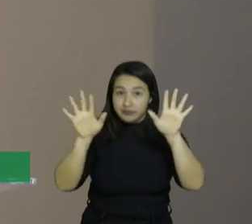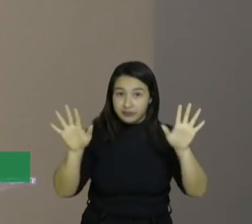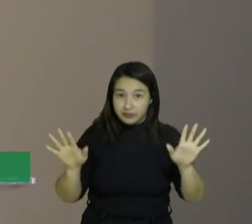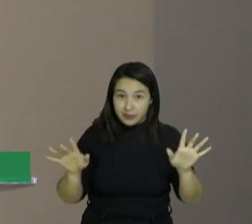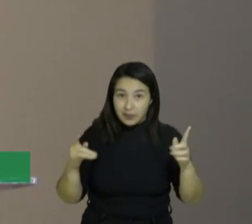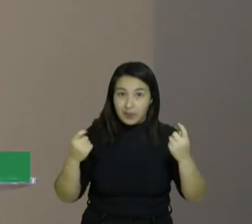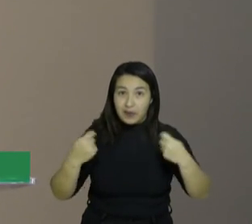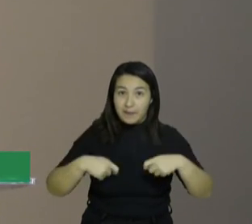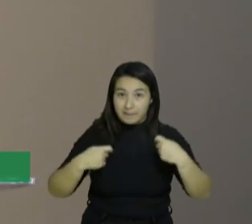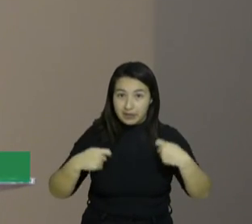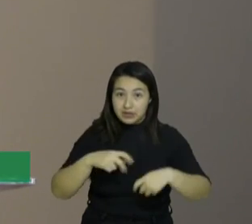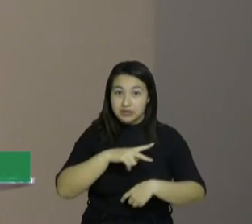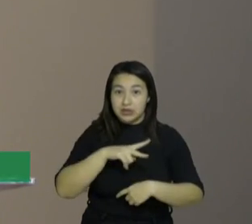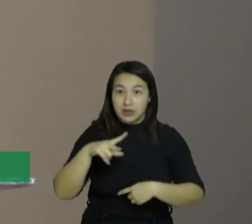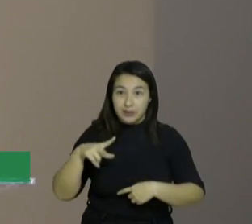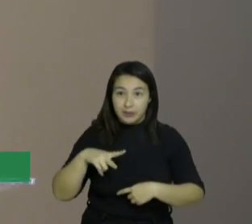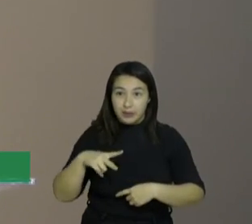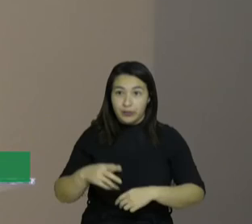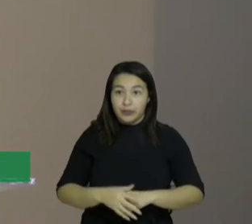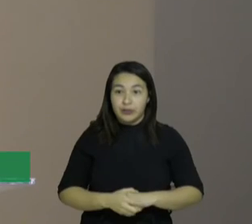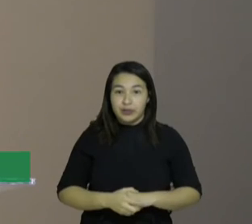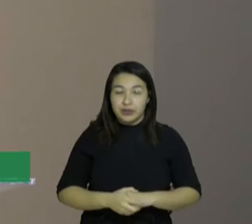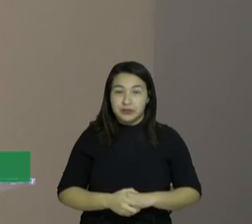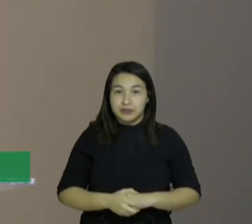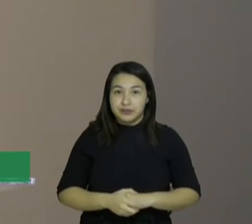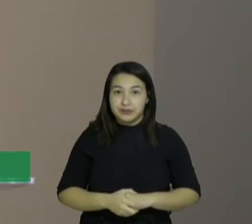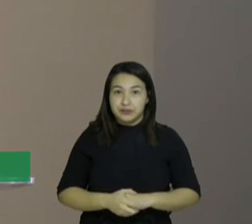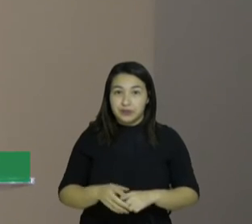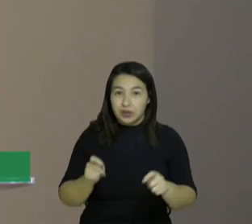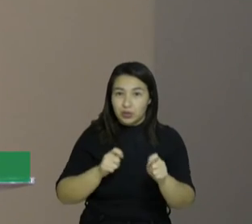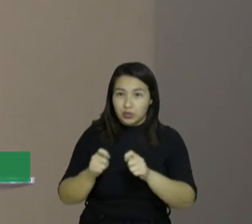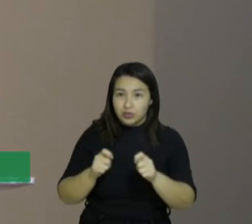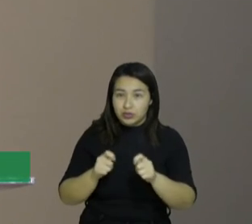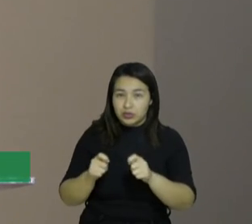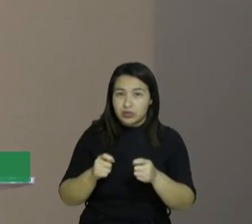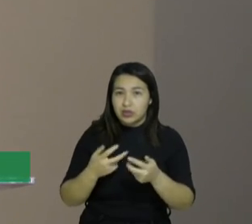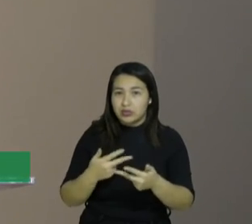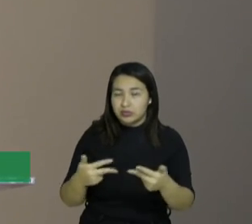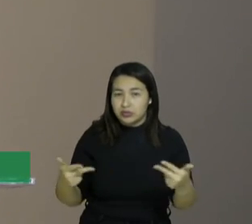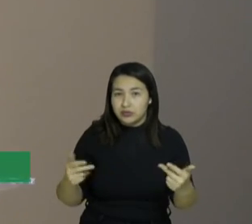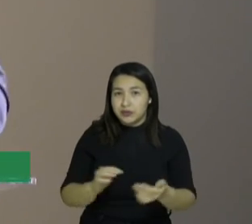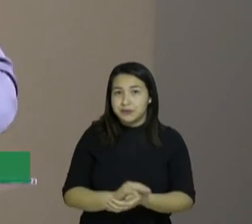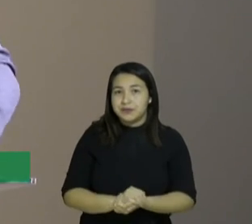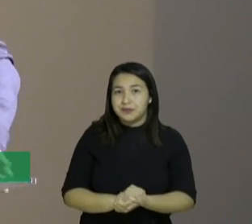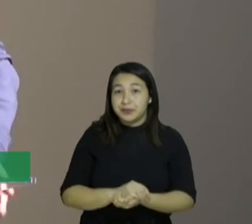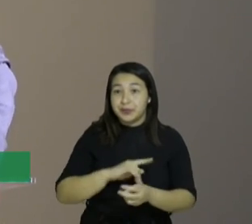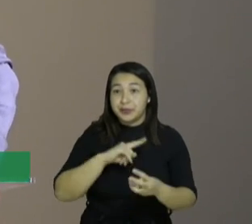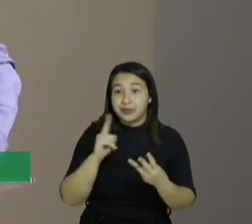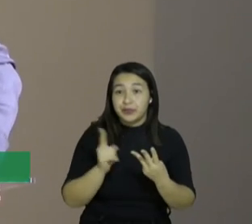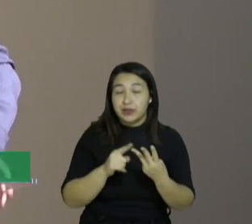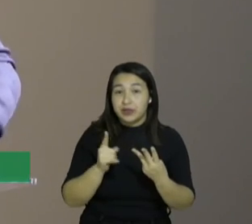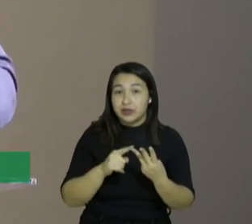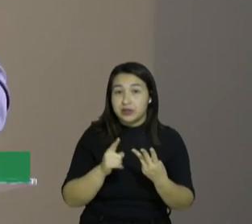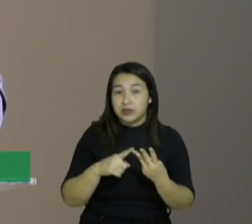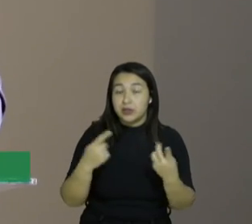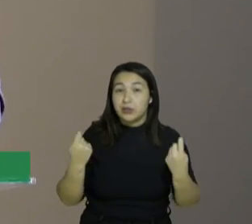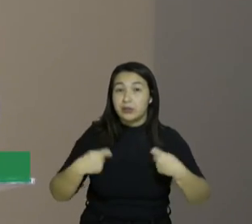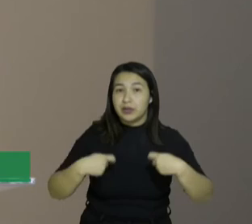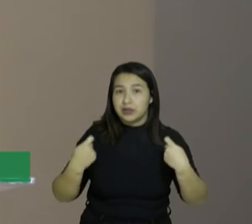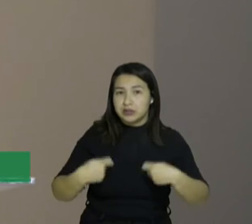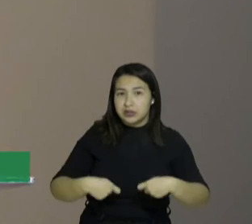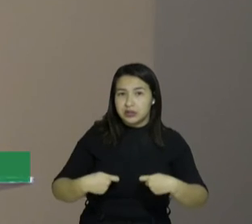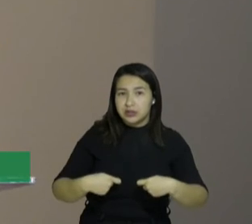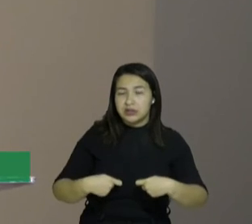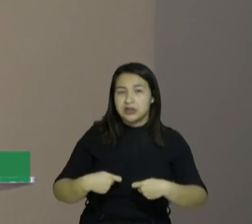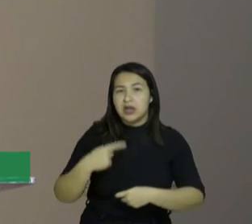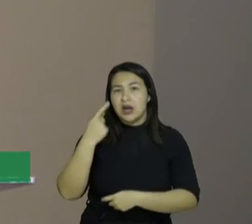mantidos em toda a fase de negociação e implementação do acordo terceiro necessitamos que os mecanismos de